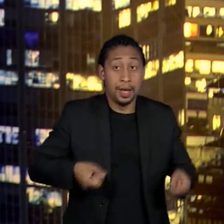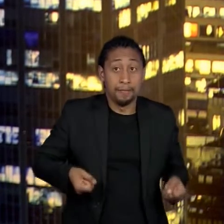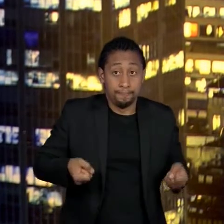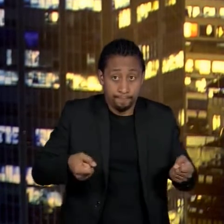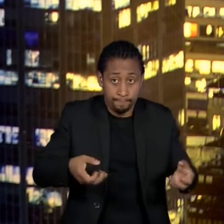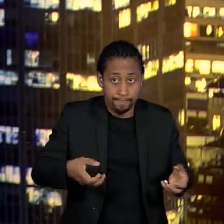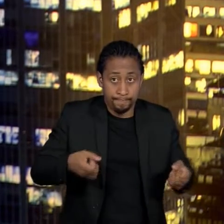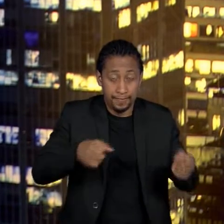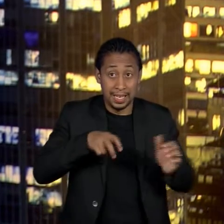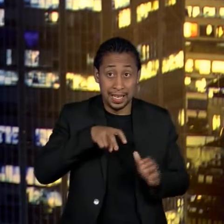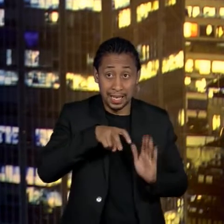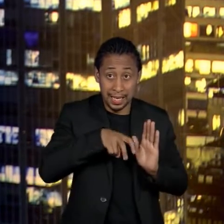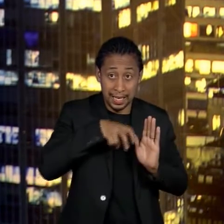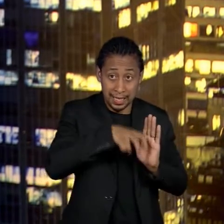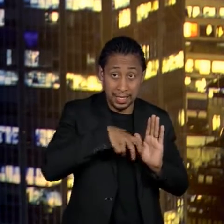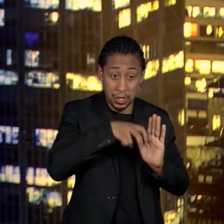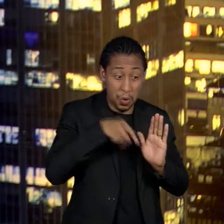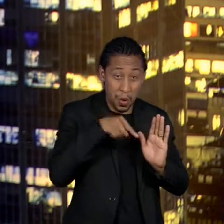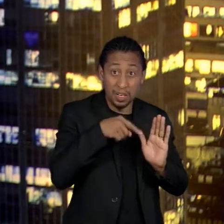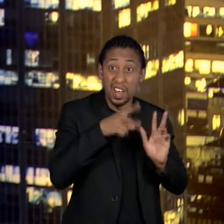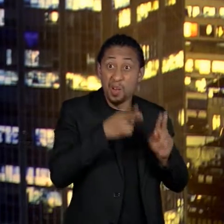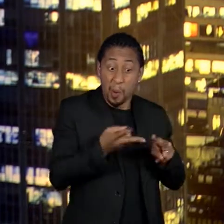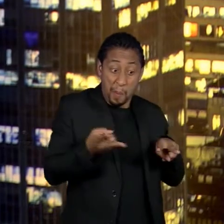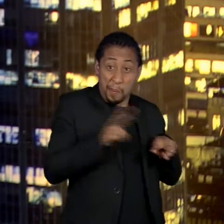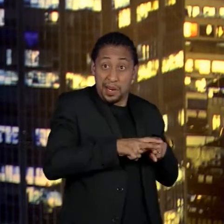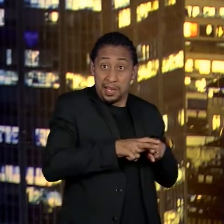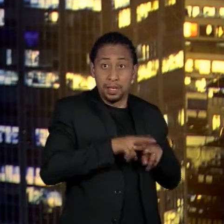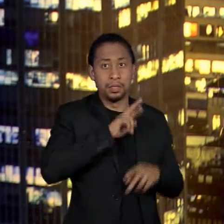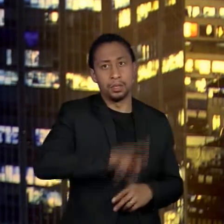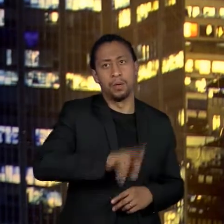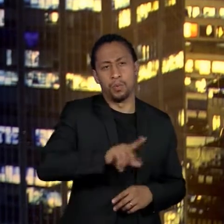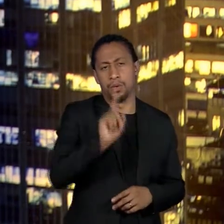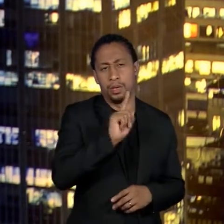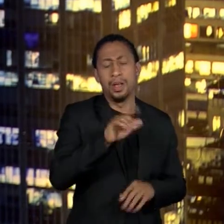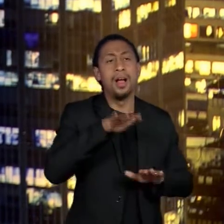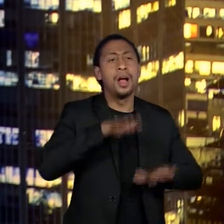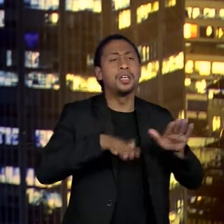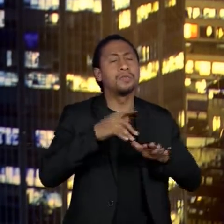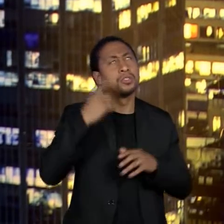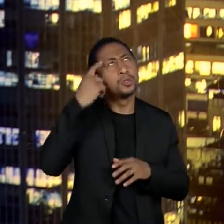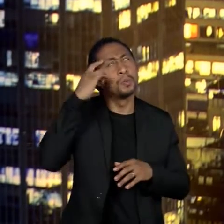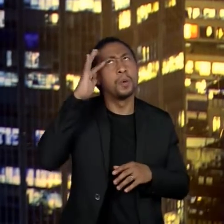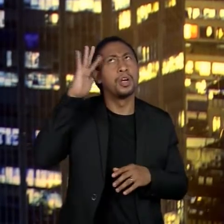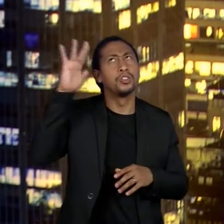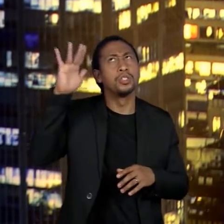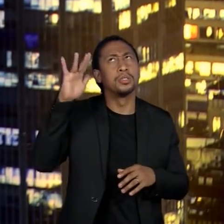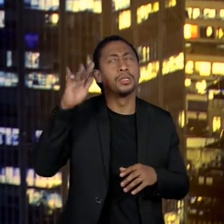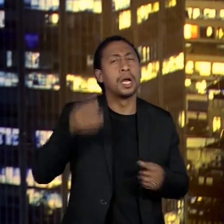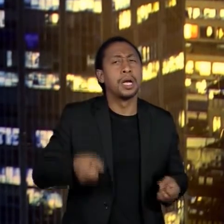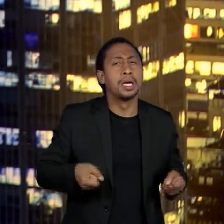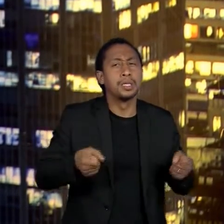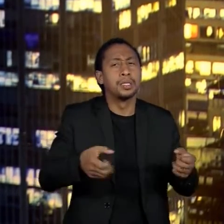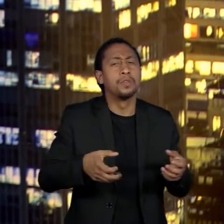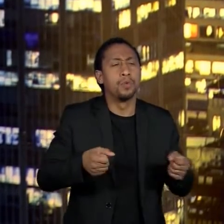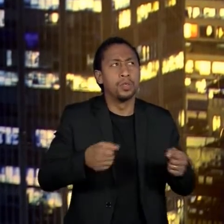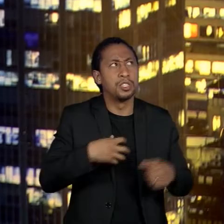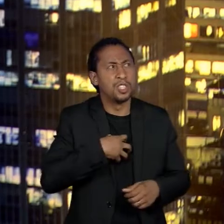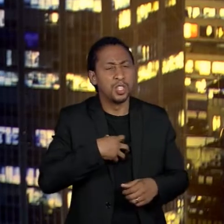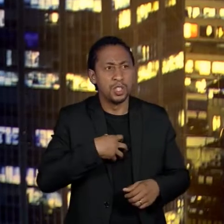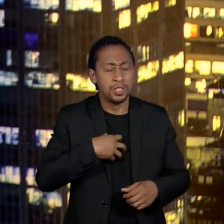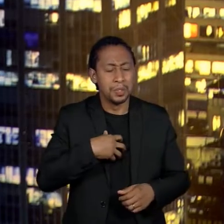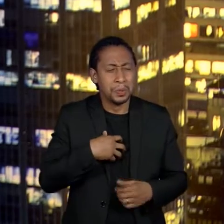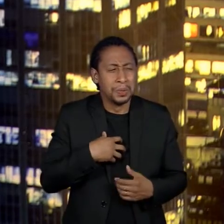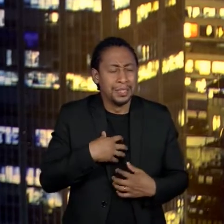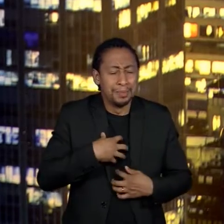prisão. Ele chama a atenção para o que vem à cabeça quando pensamos em uma cadeira de rodas. Dor, revolta, tragédia, e